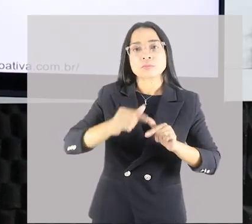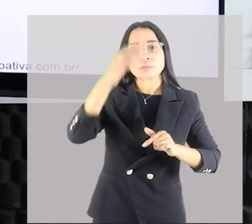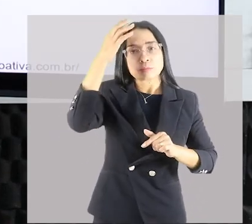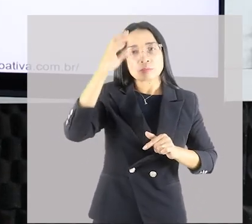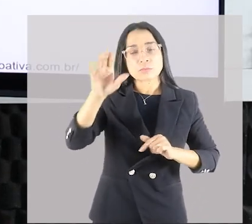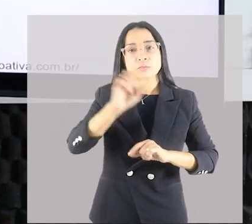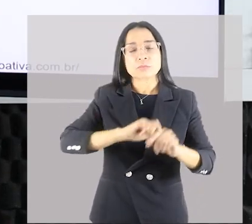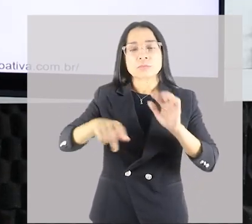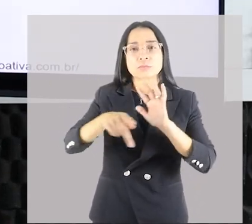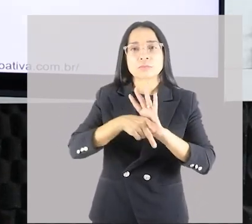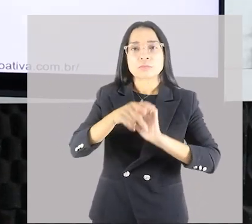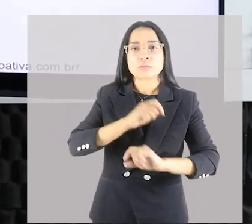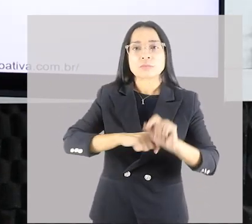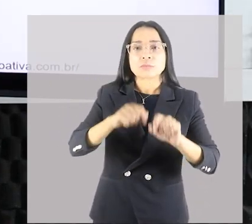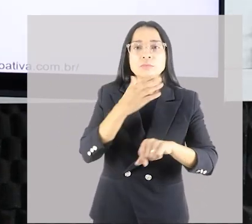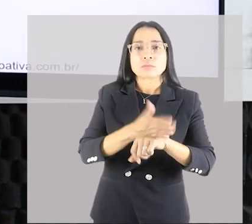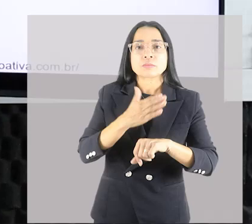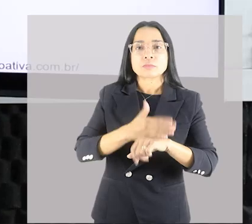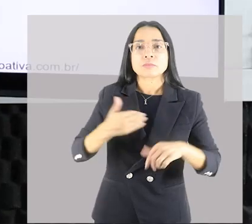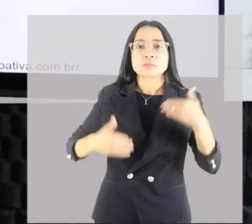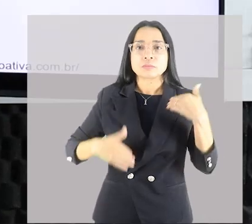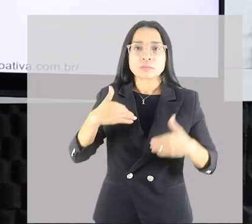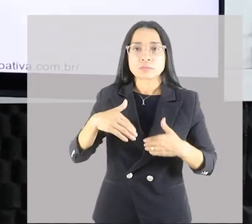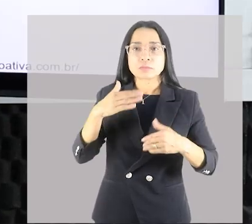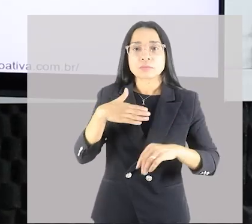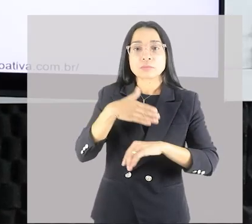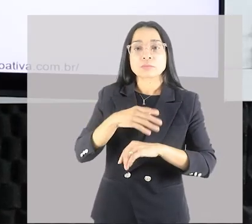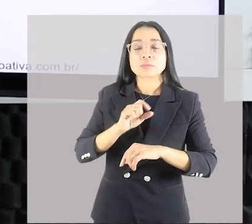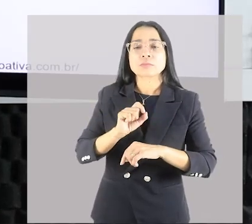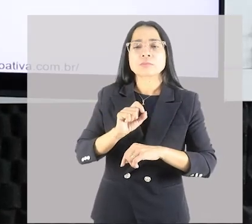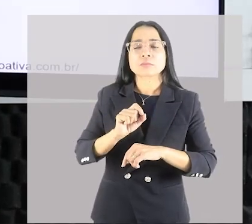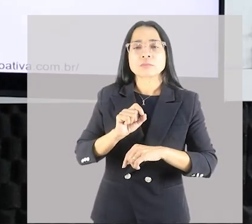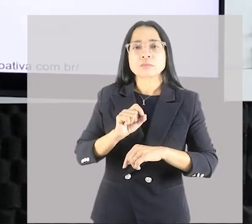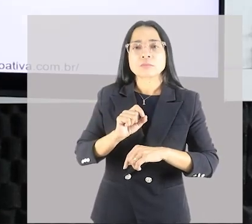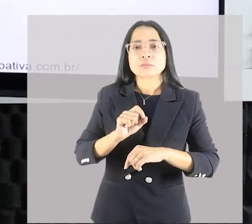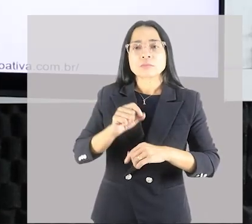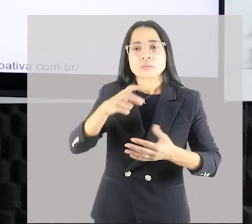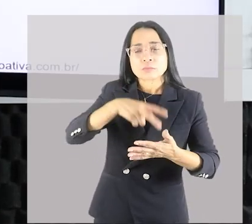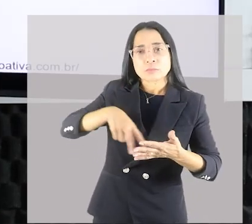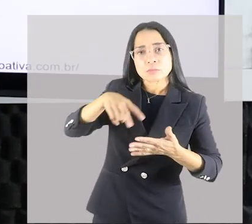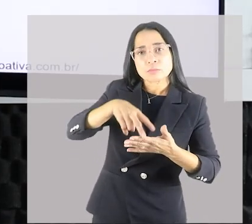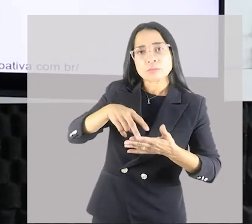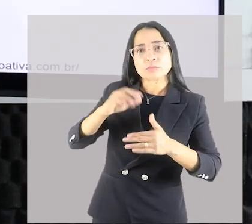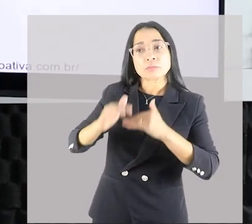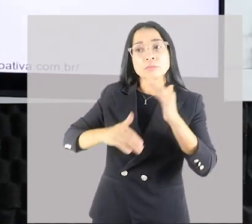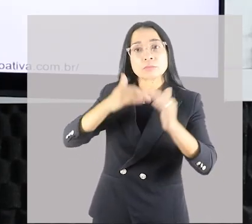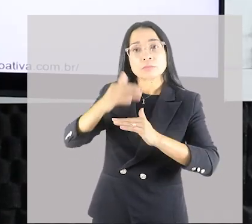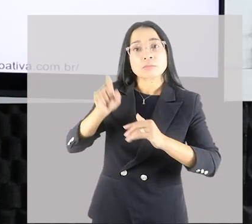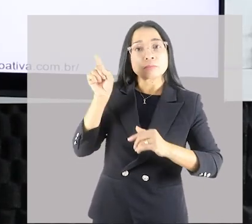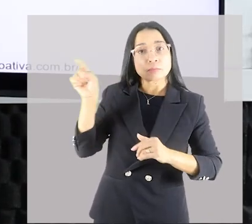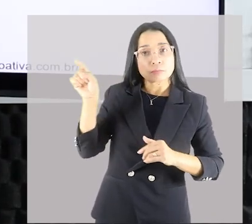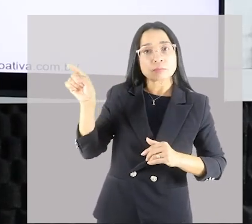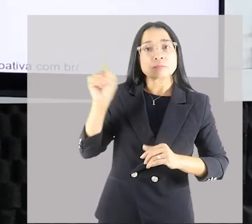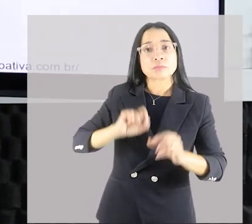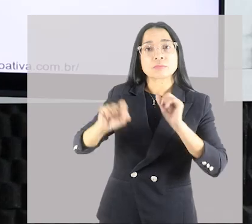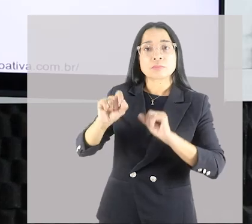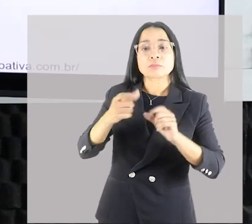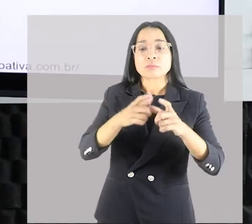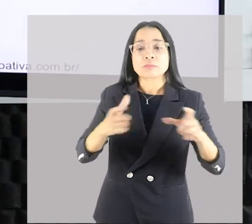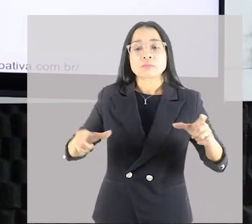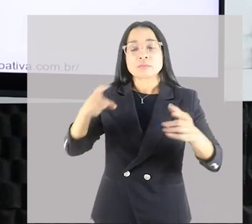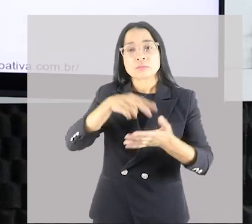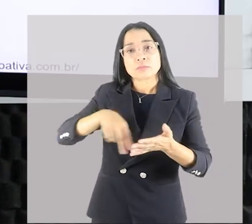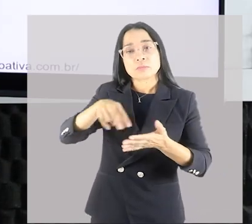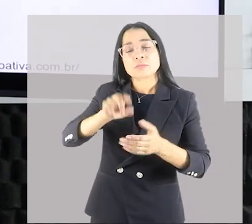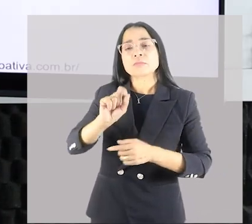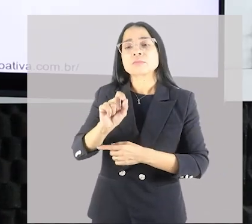culturas, algumas de suas práticas corporais, dentre elas as danças que eles desenvolviam lá. E a maioria das danças que eles desenvolviam